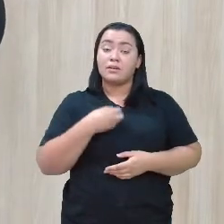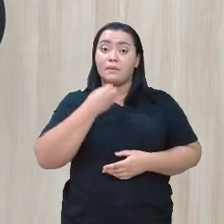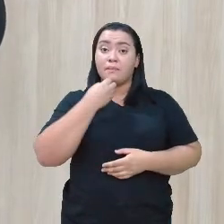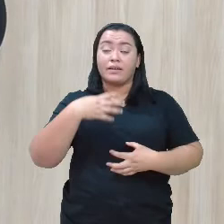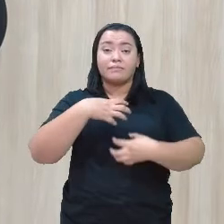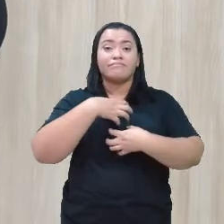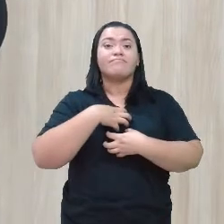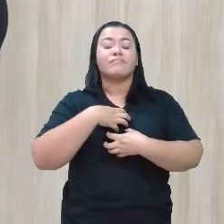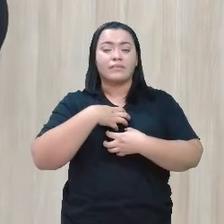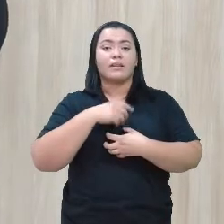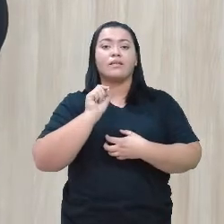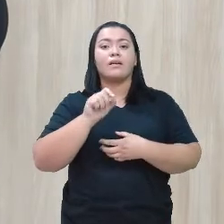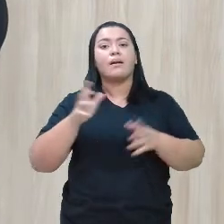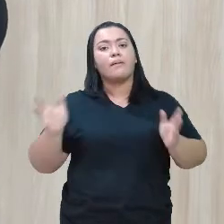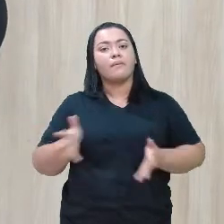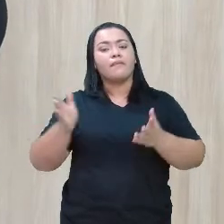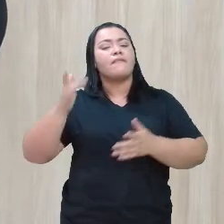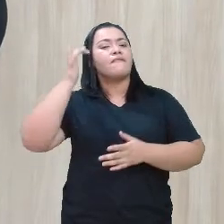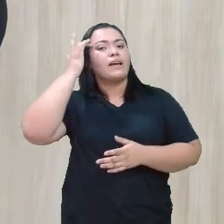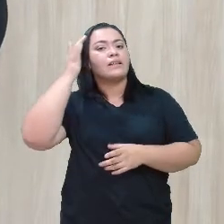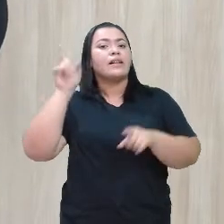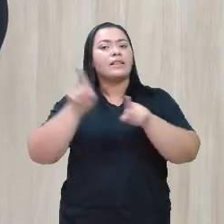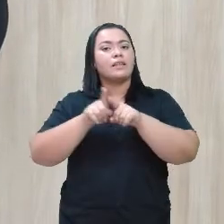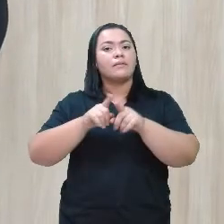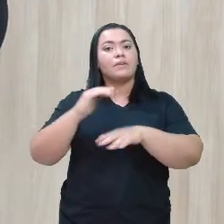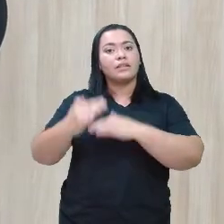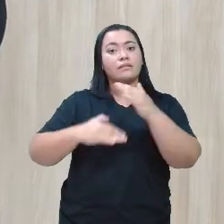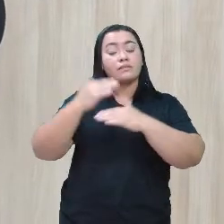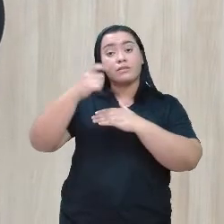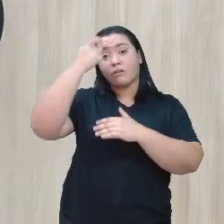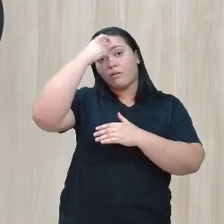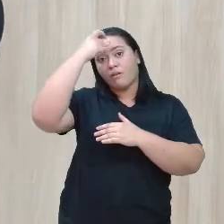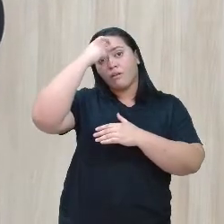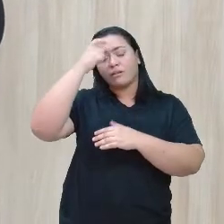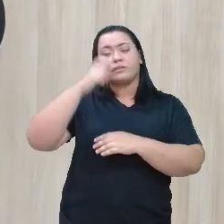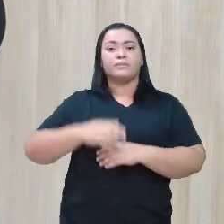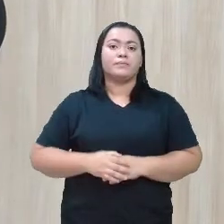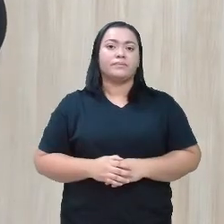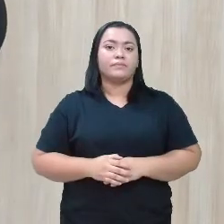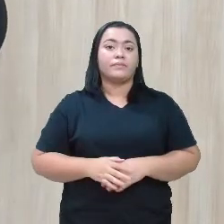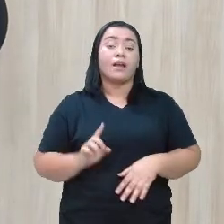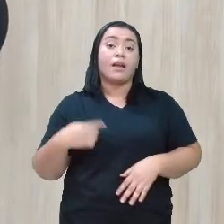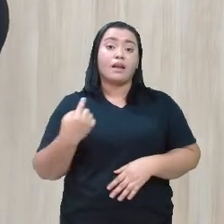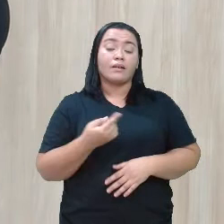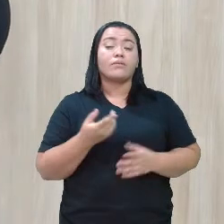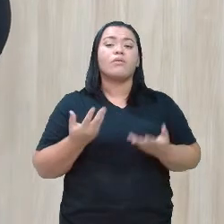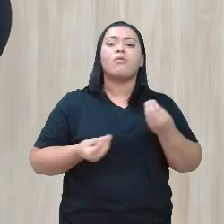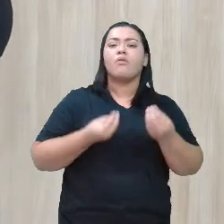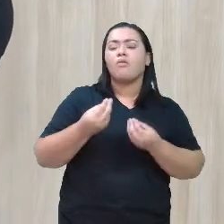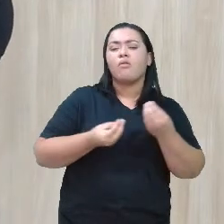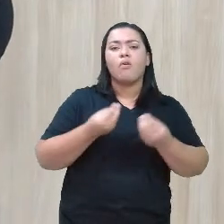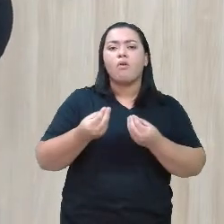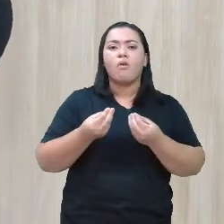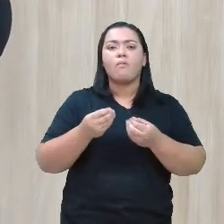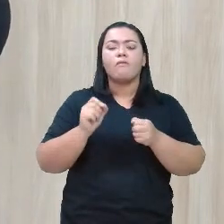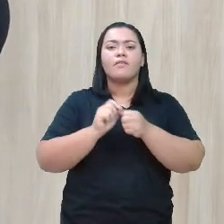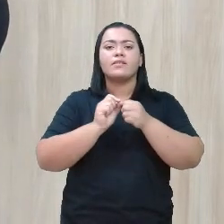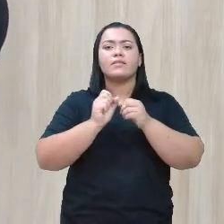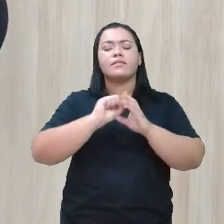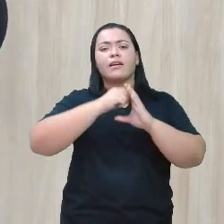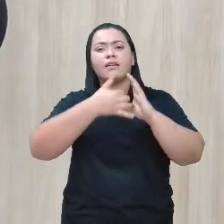é propiciar, facilitar desenvolvimento cognitivo. E aí a gente vai ver de que forma esses aspectos